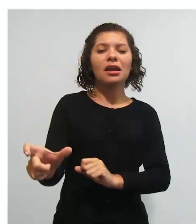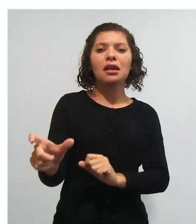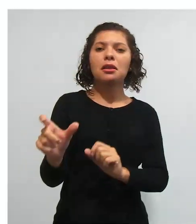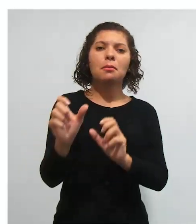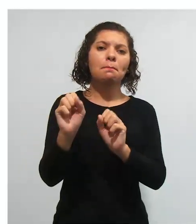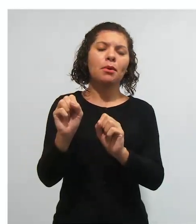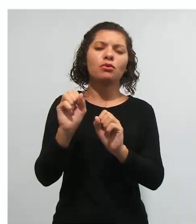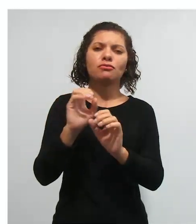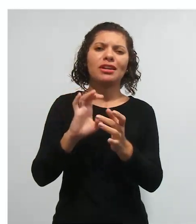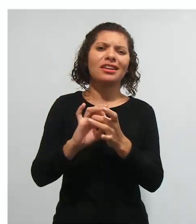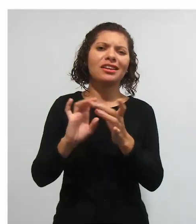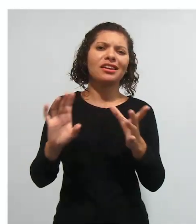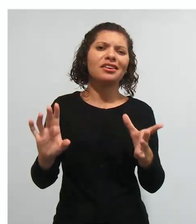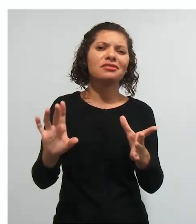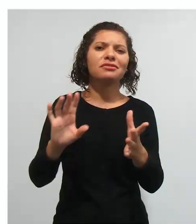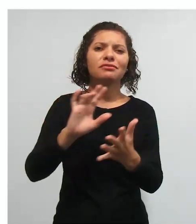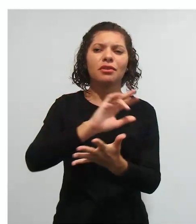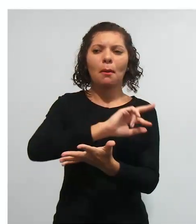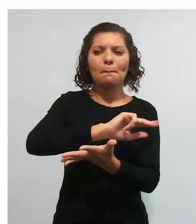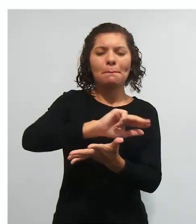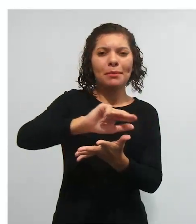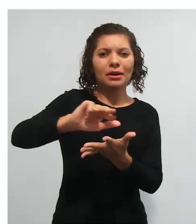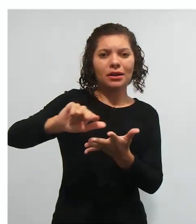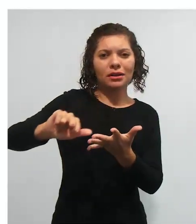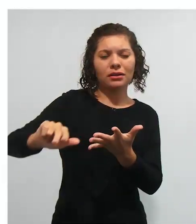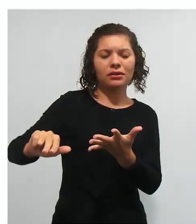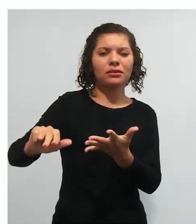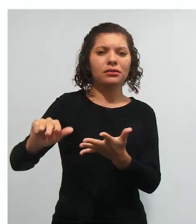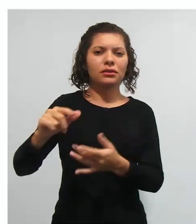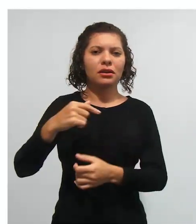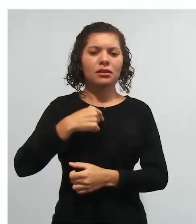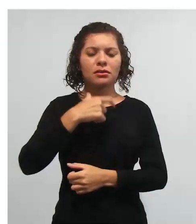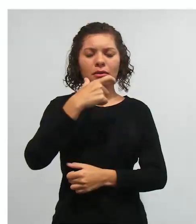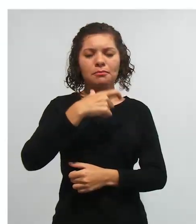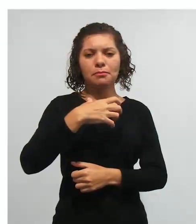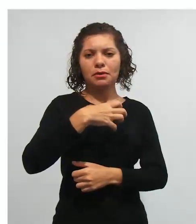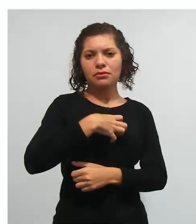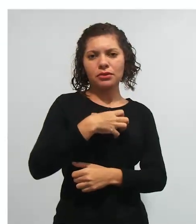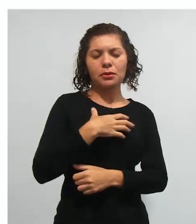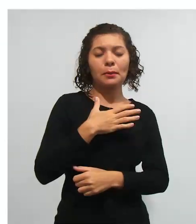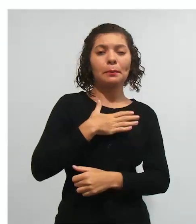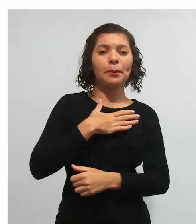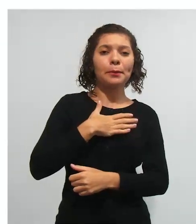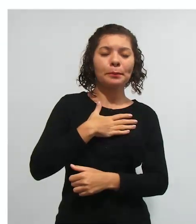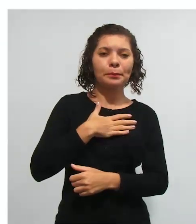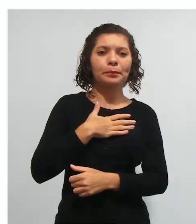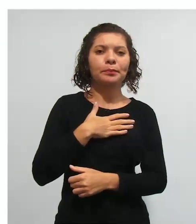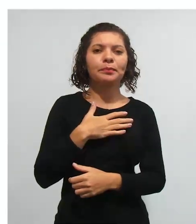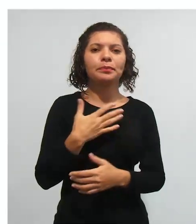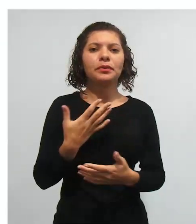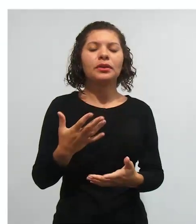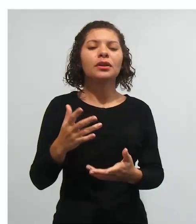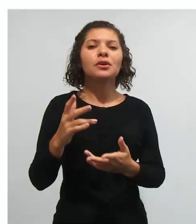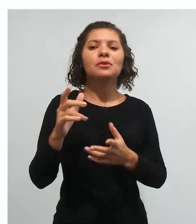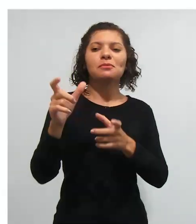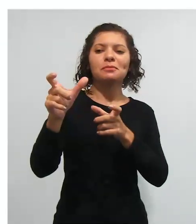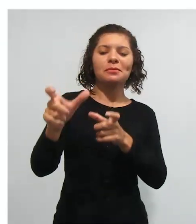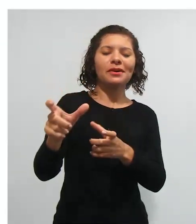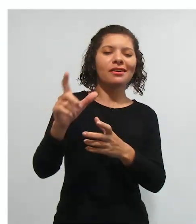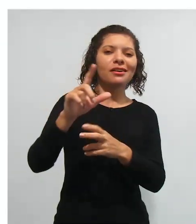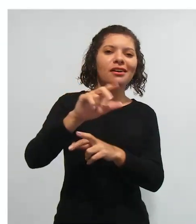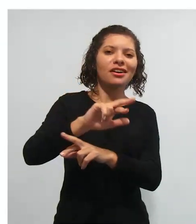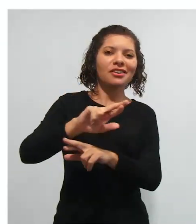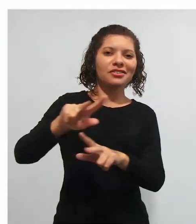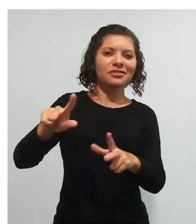outro seja diferente deixar ser uma diferença que não seja em absoluto diferença